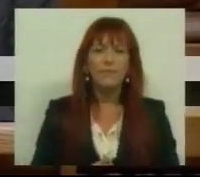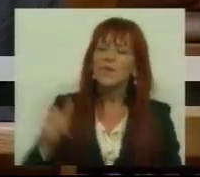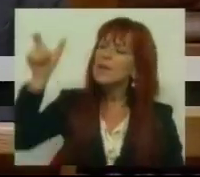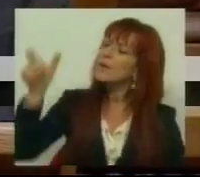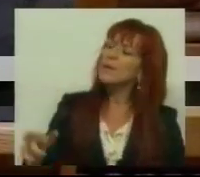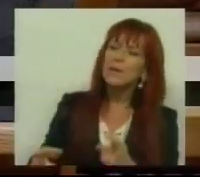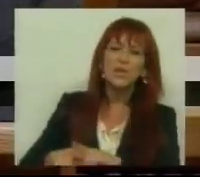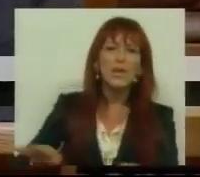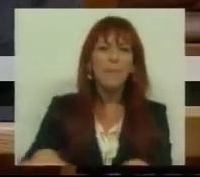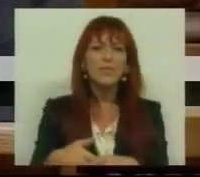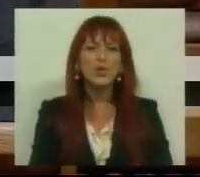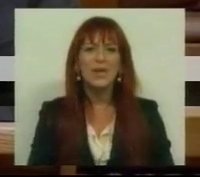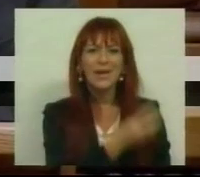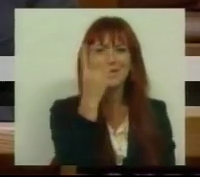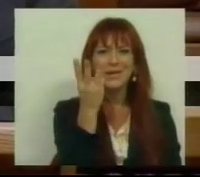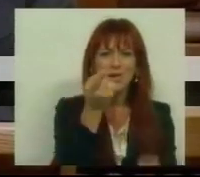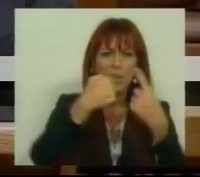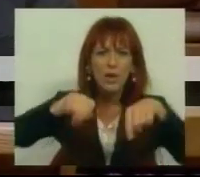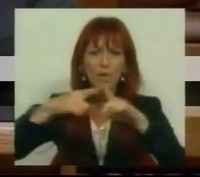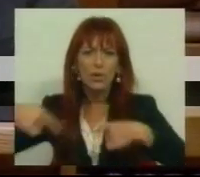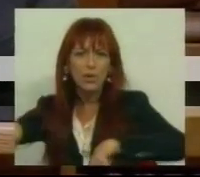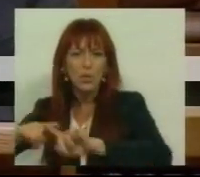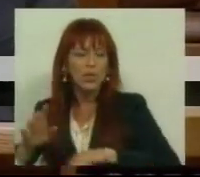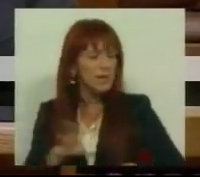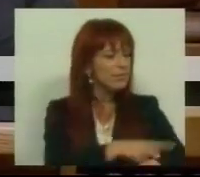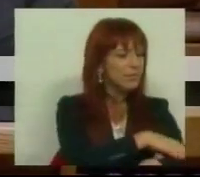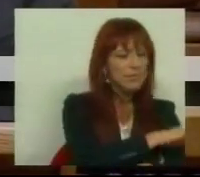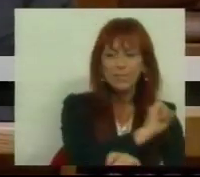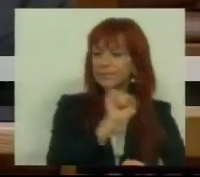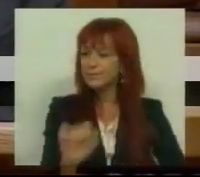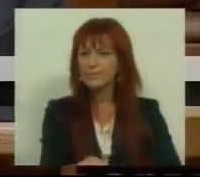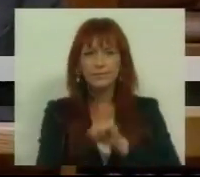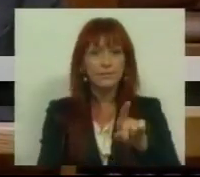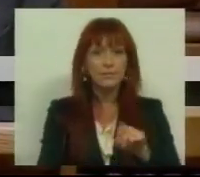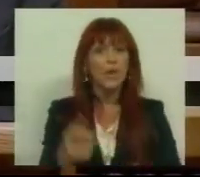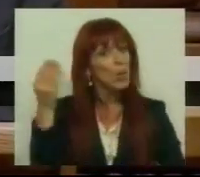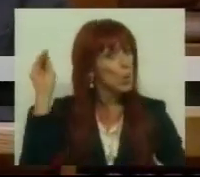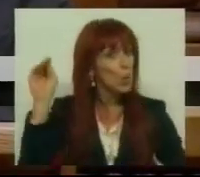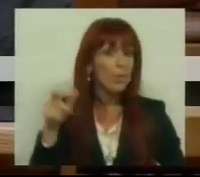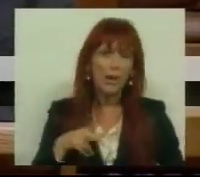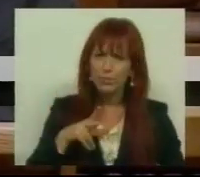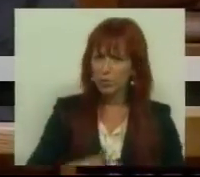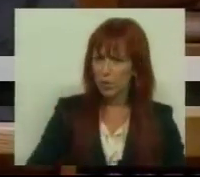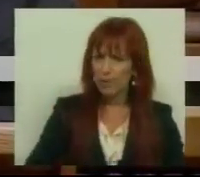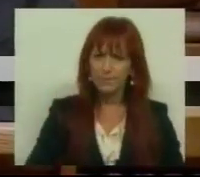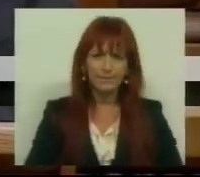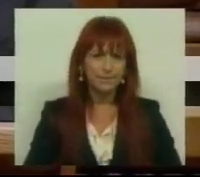Franklin Alves participou em 3 reuniões com a administração do Banco de Portugal.